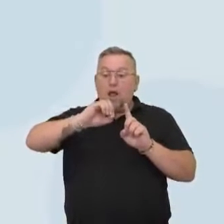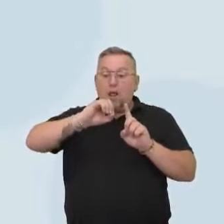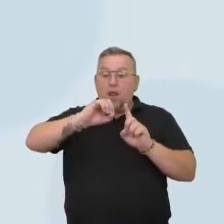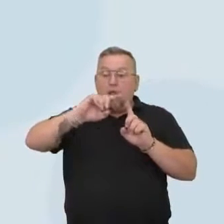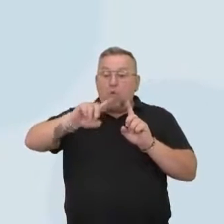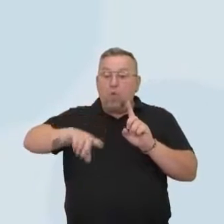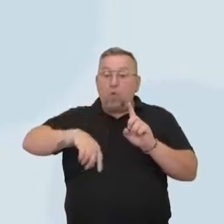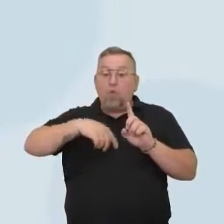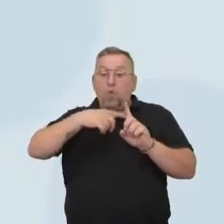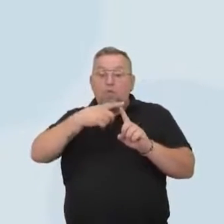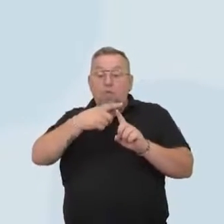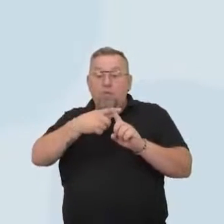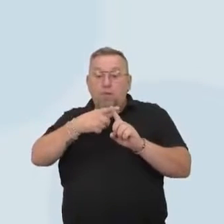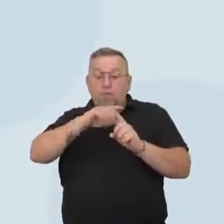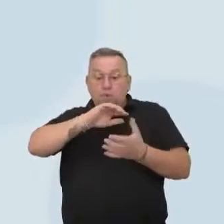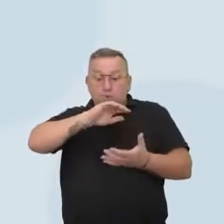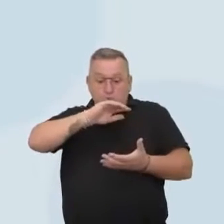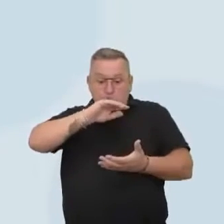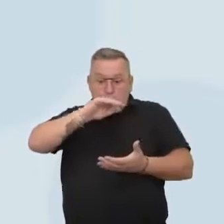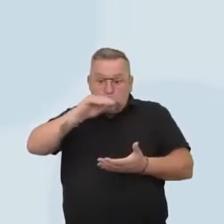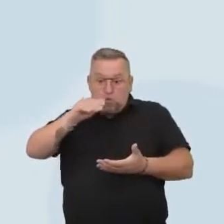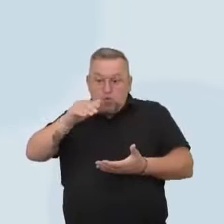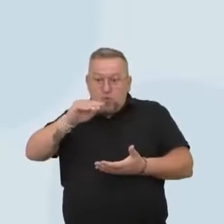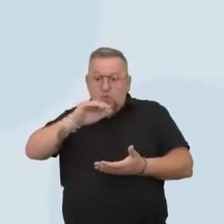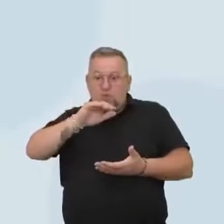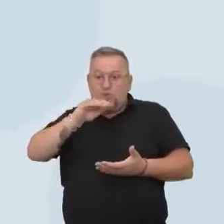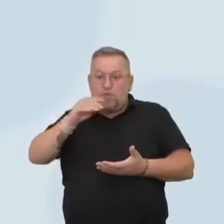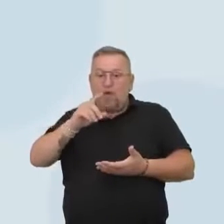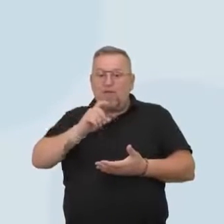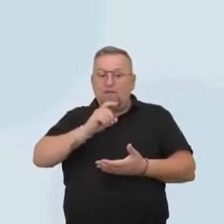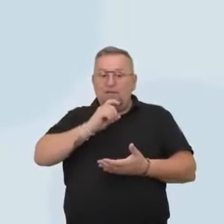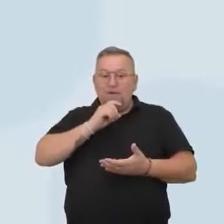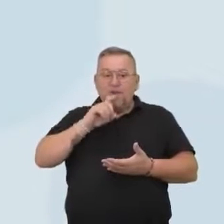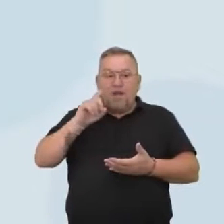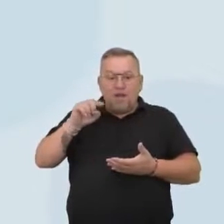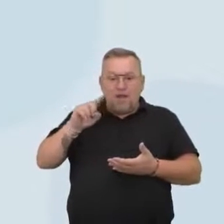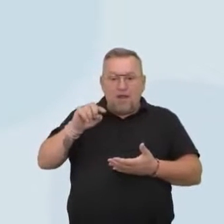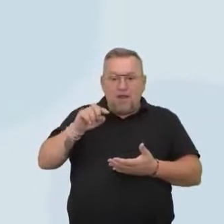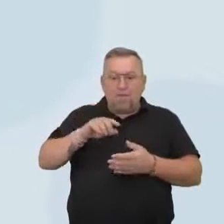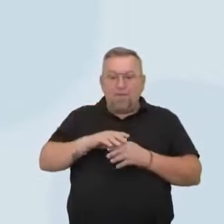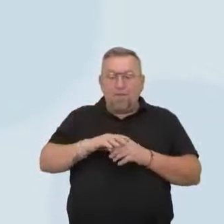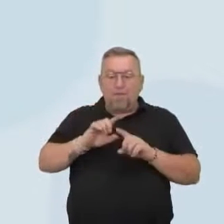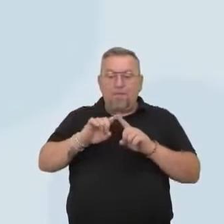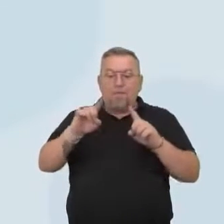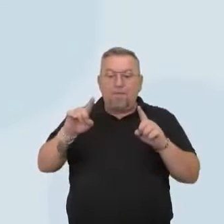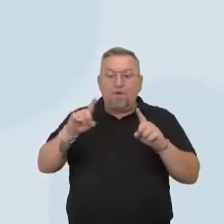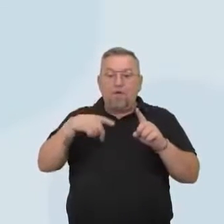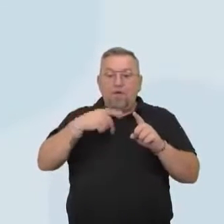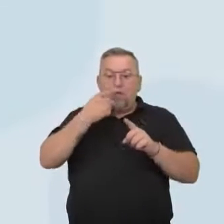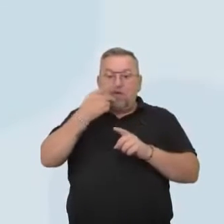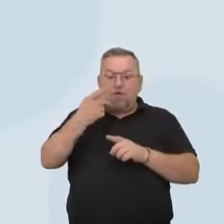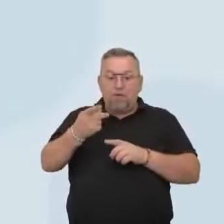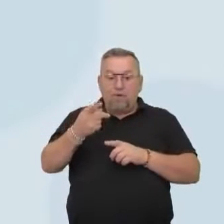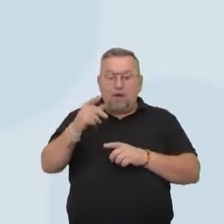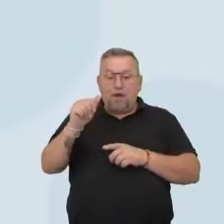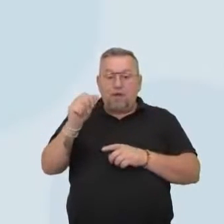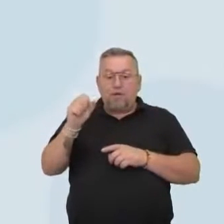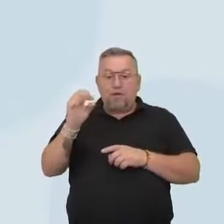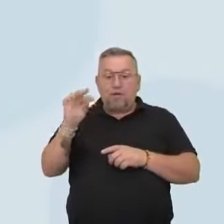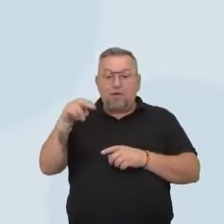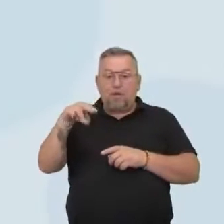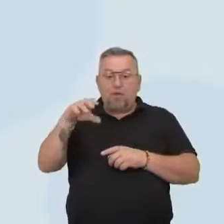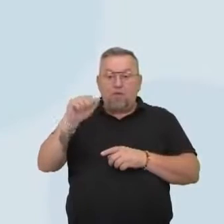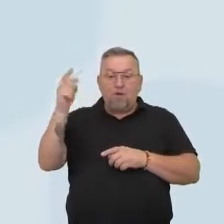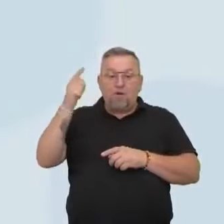mais na parte da superfície terrestre, né, mais fria ela é, né? Então essa superfície aí que nós chamamos de astenosfera, ela pode chegar